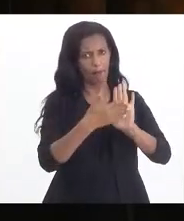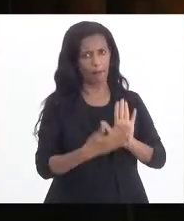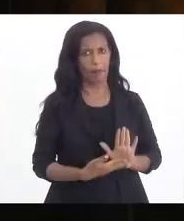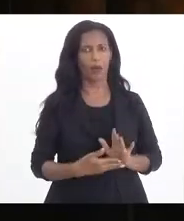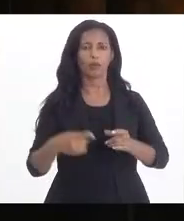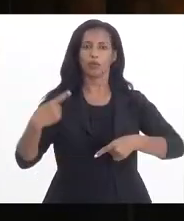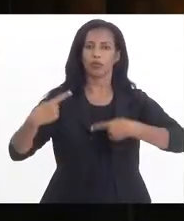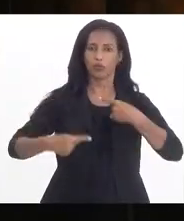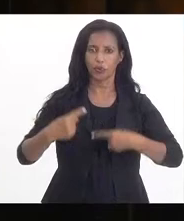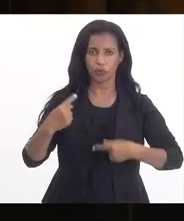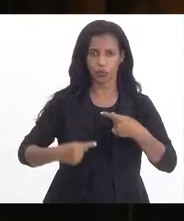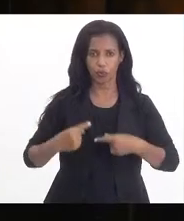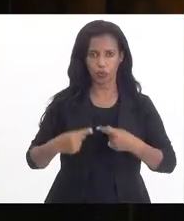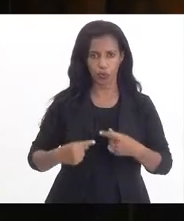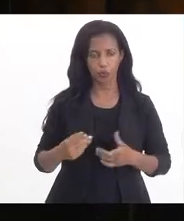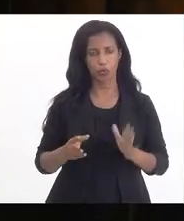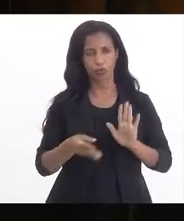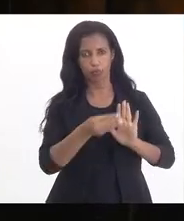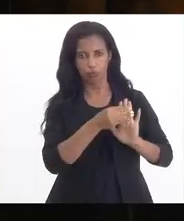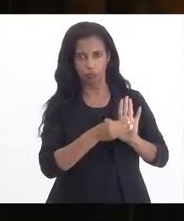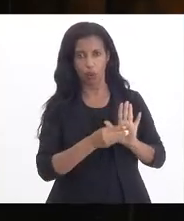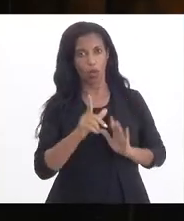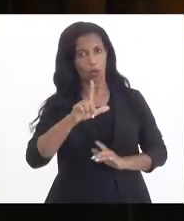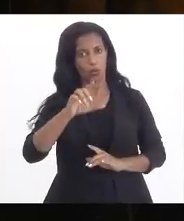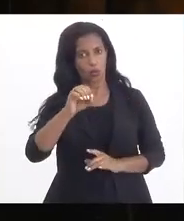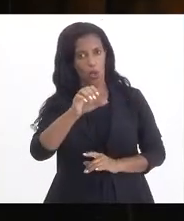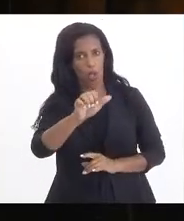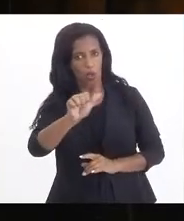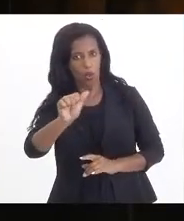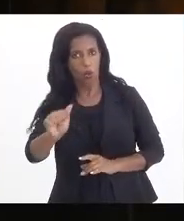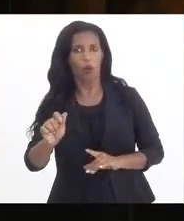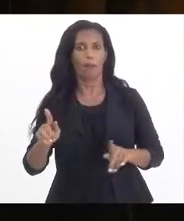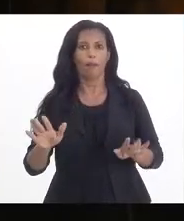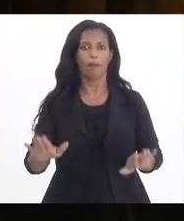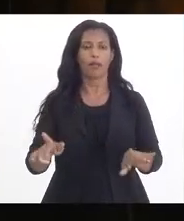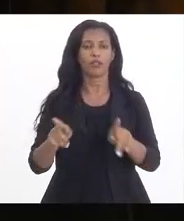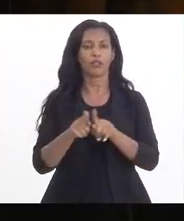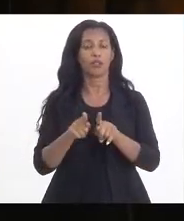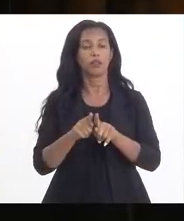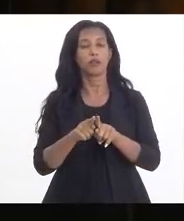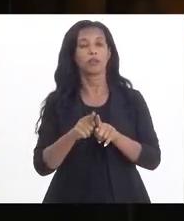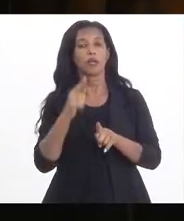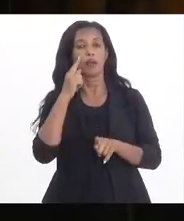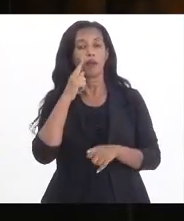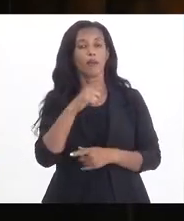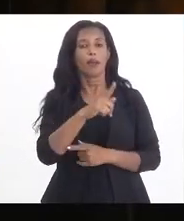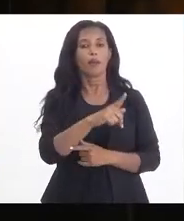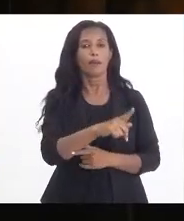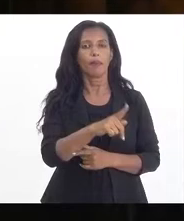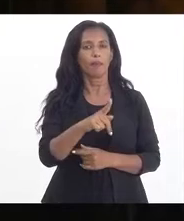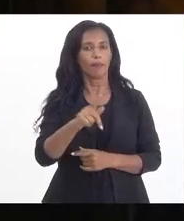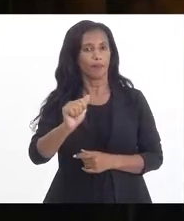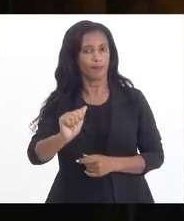foi discutido, não só a LOA, mas como também a revisão do plano plurianual.